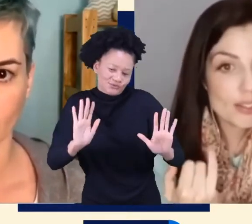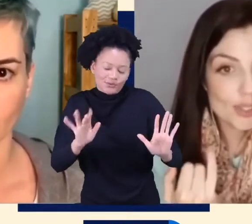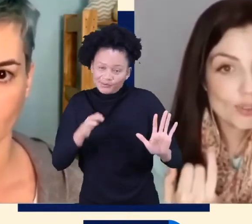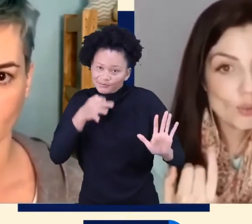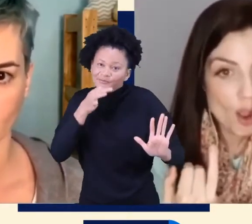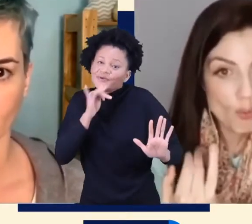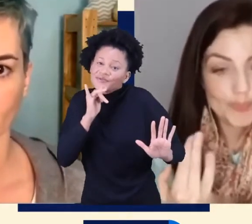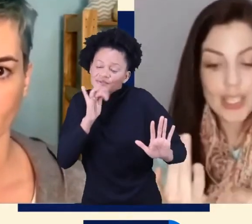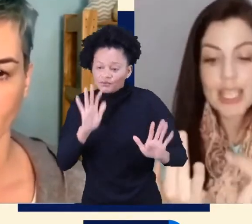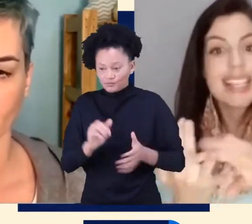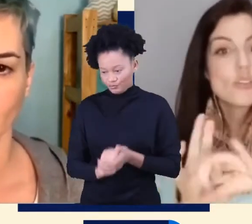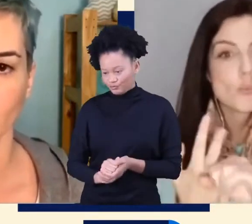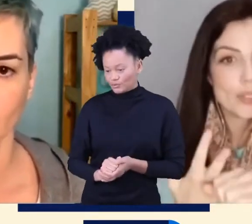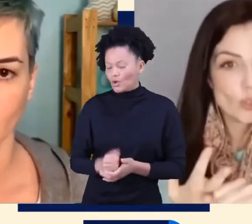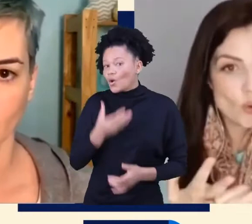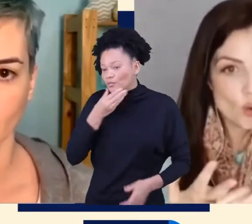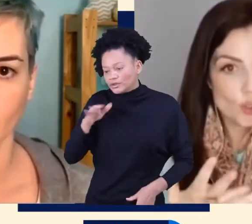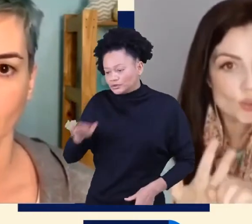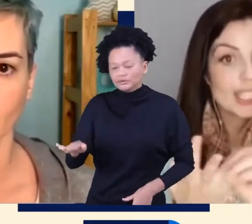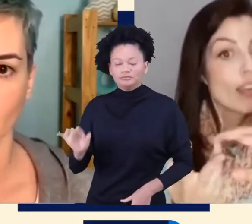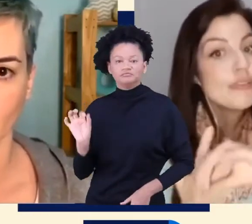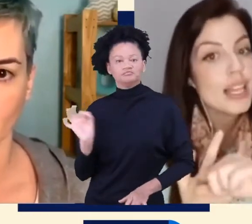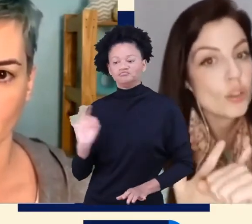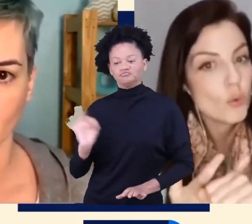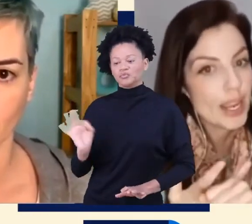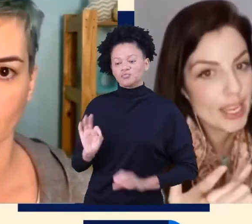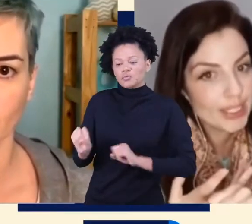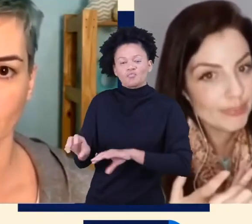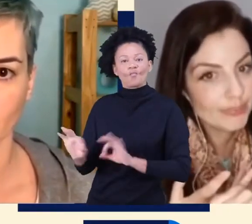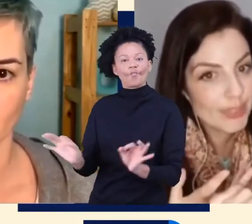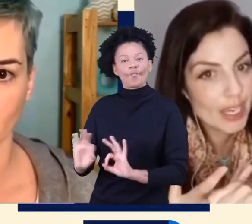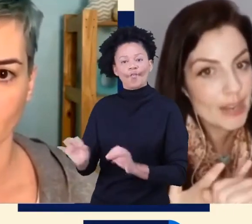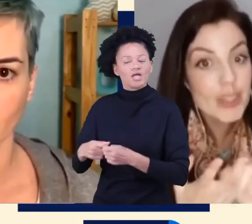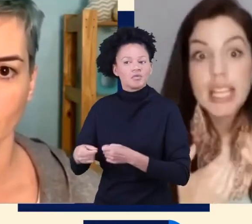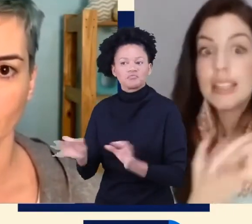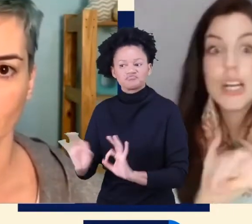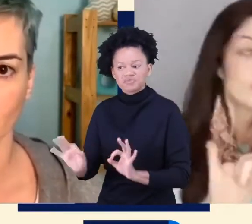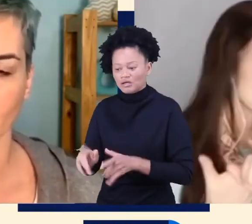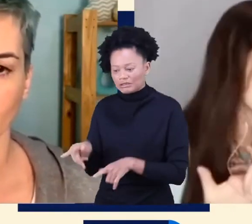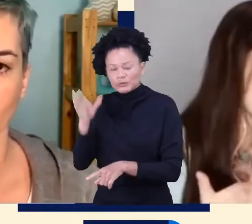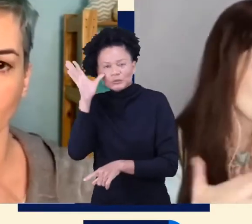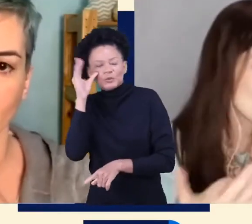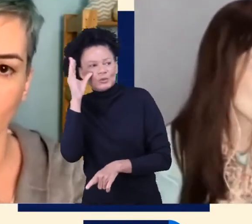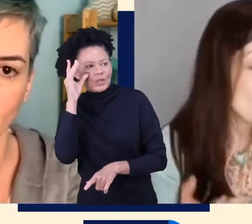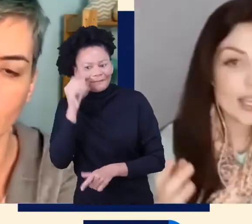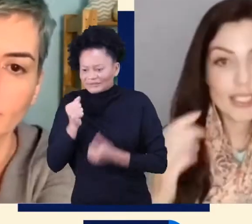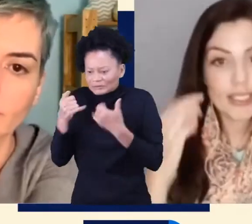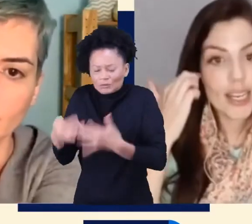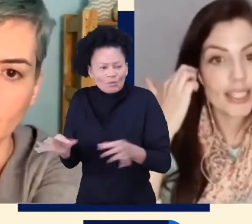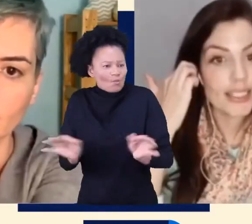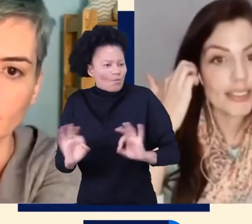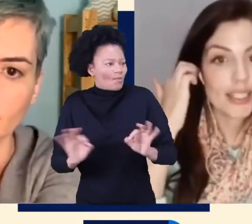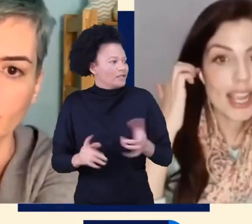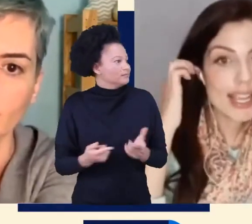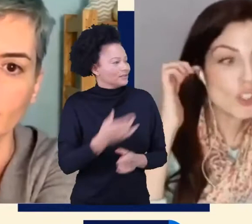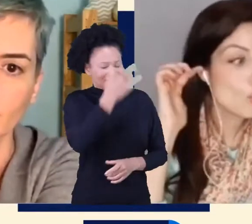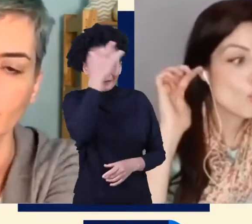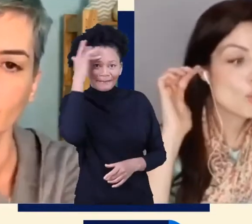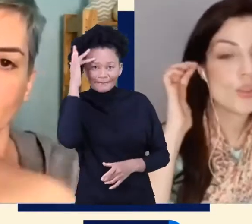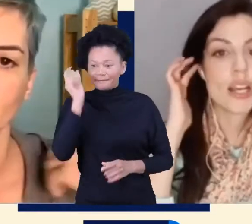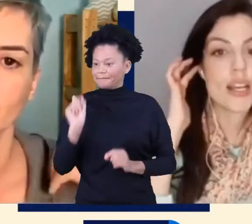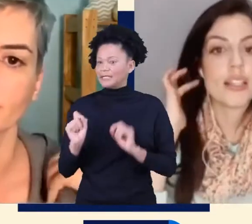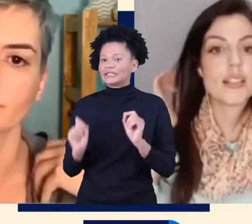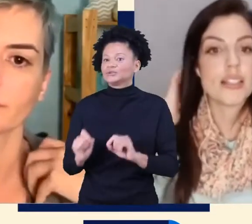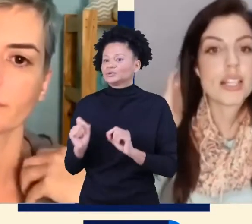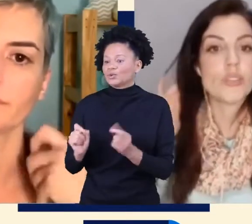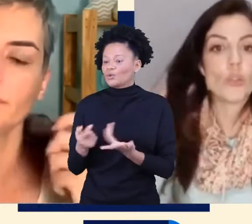tem educação sexual, está super curioso, ninguém fala com ele, né? Não tem uma mediação ali na internet, no